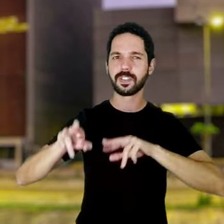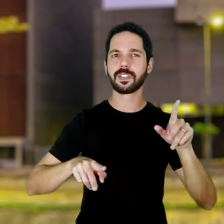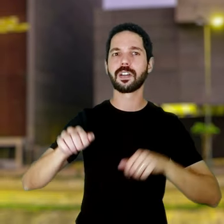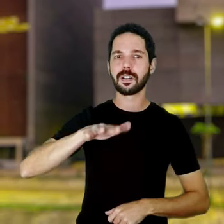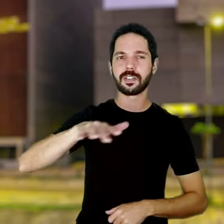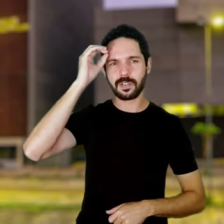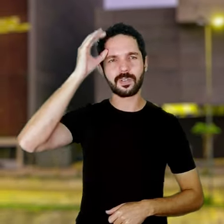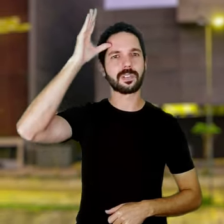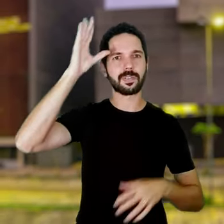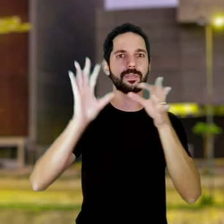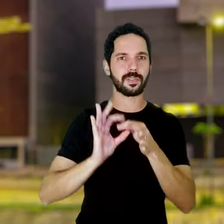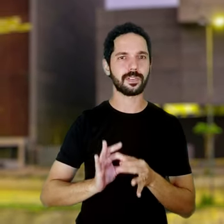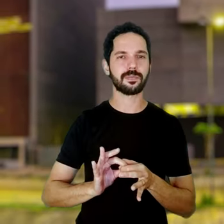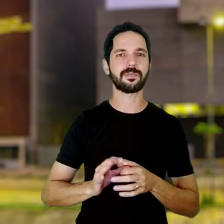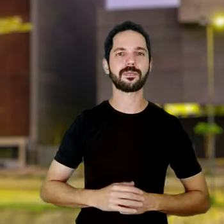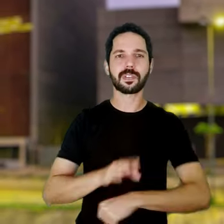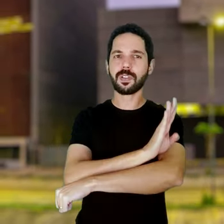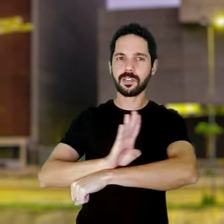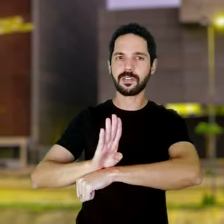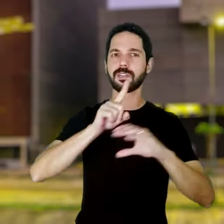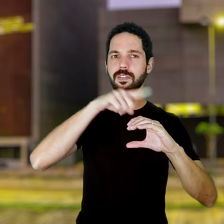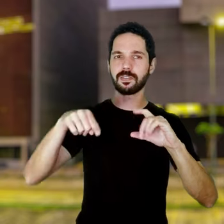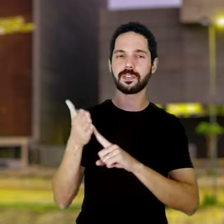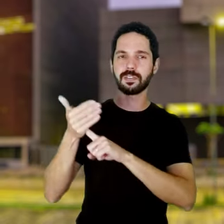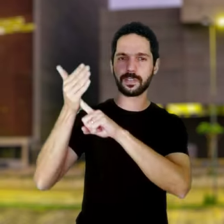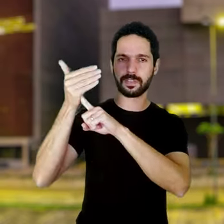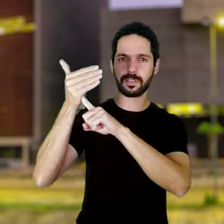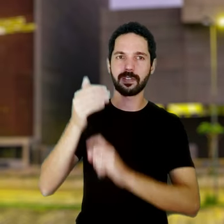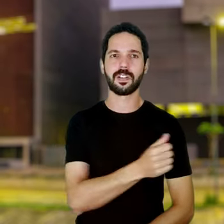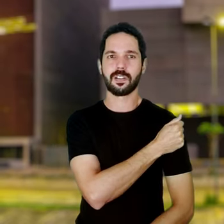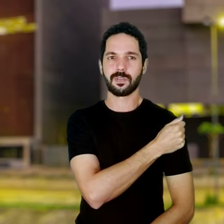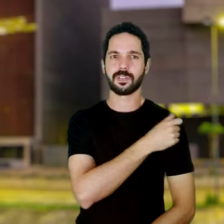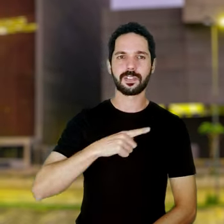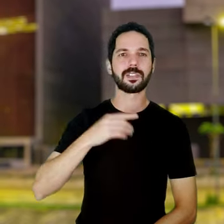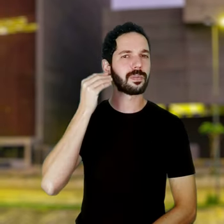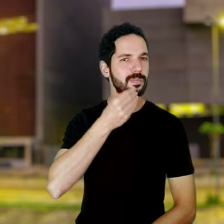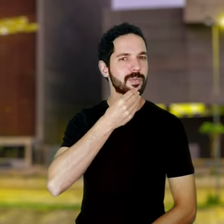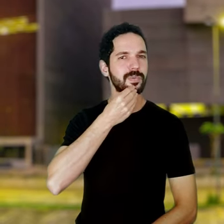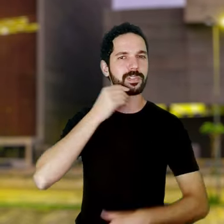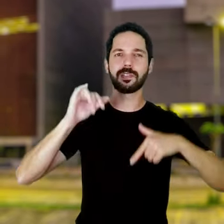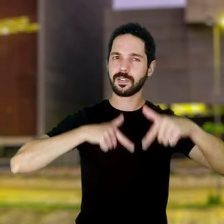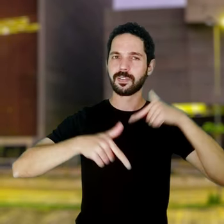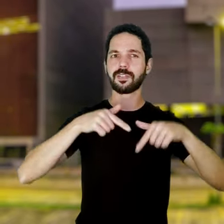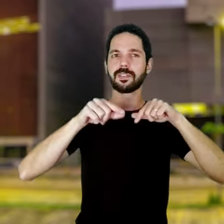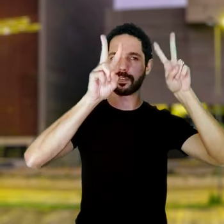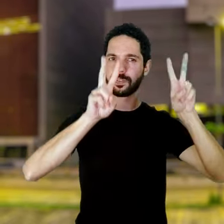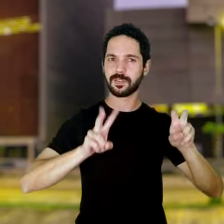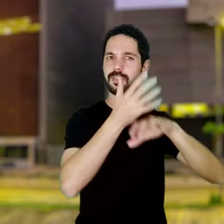do conhecimento. No Bacharelado em Ciência e Tecnologia, o BCT, os discentes têm a oportunidade de trabalhar e desenvolver